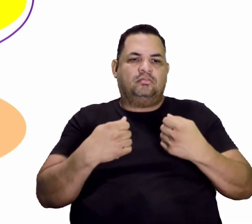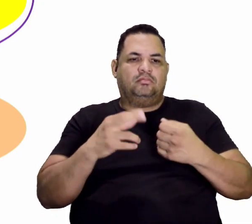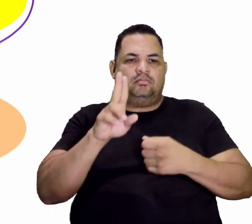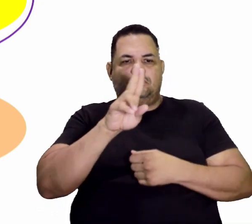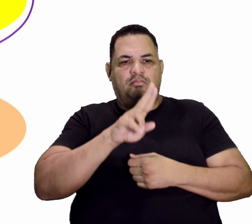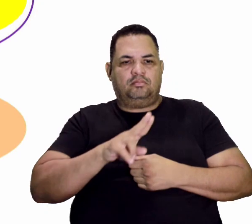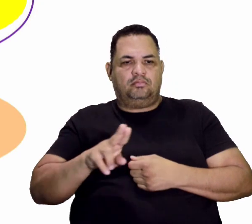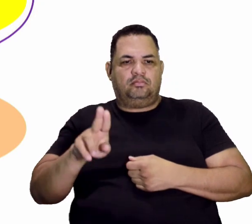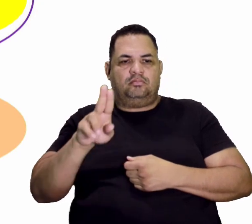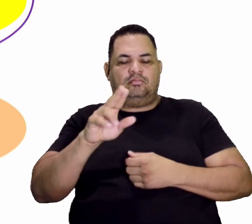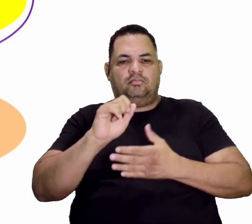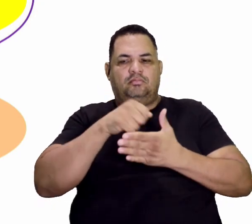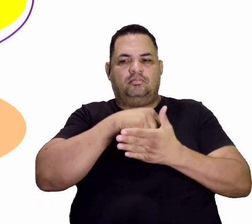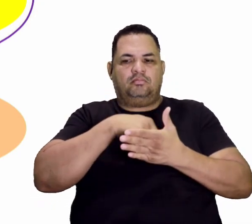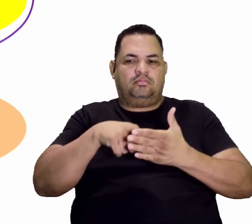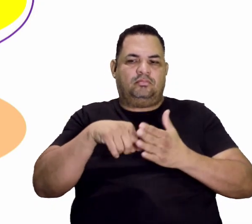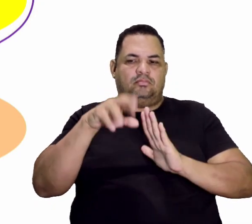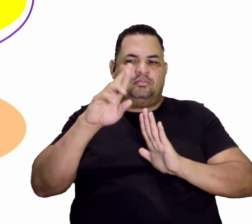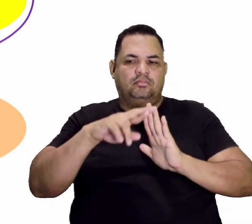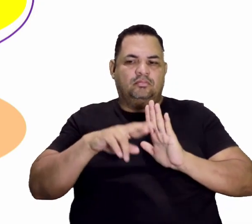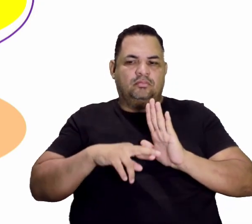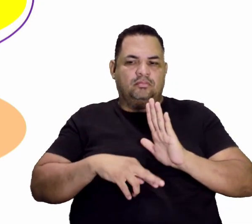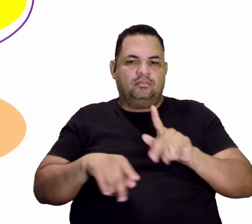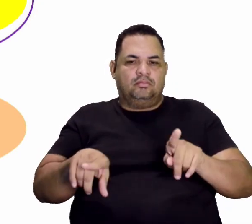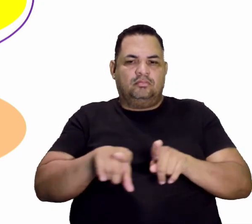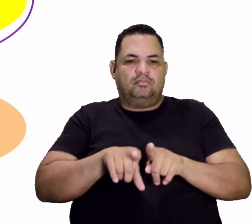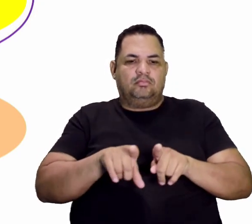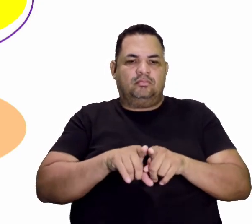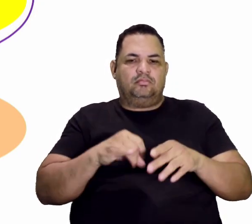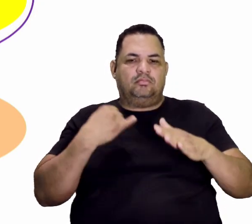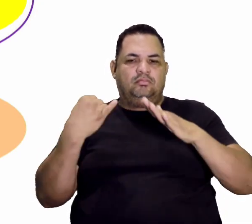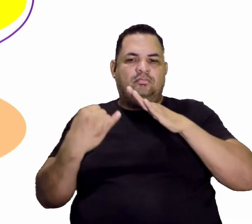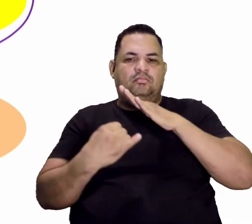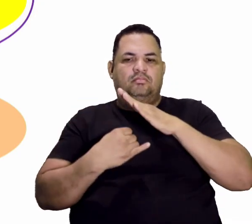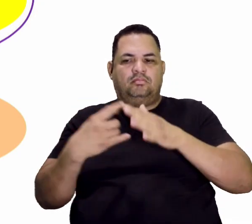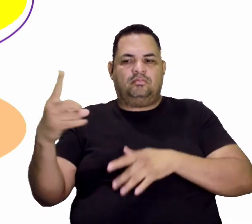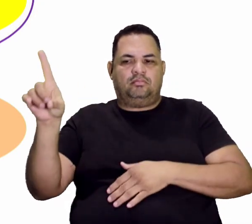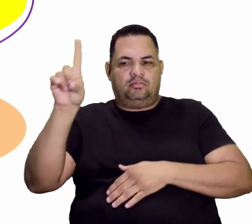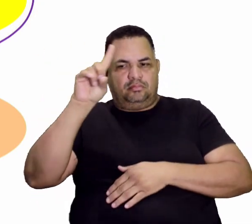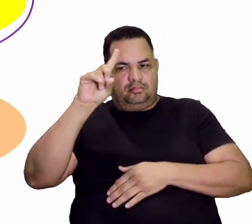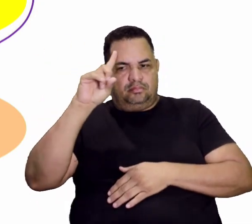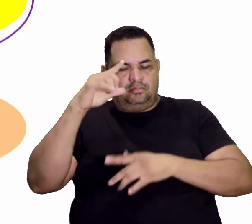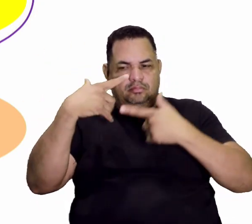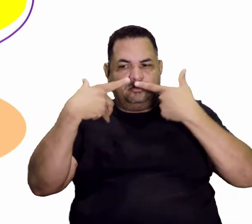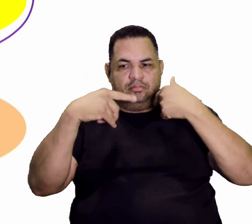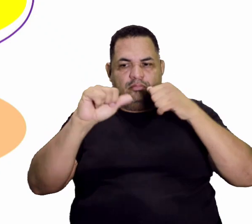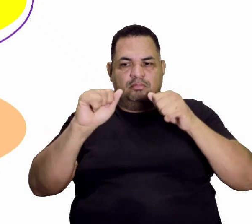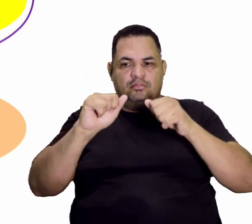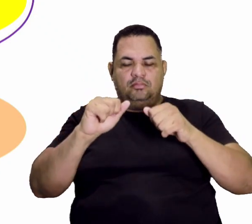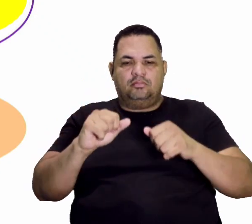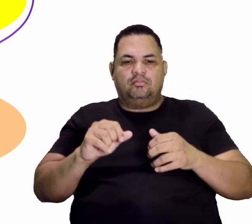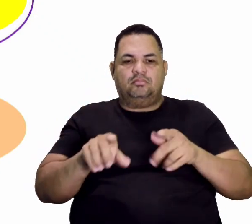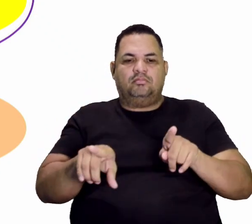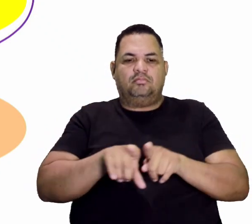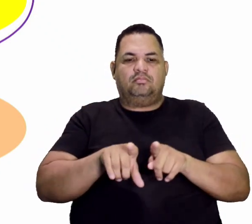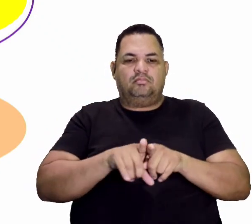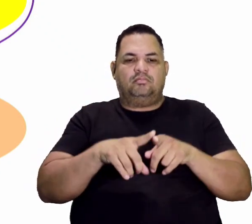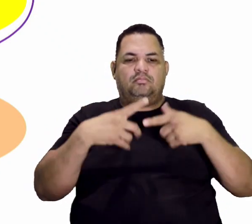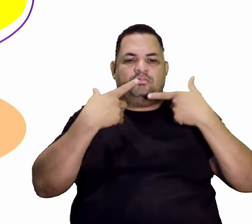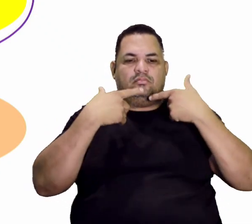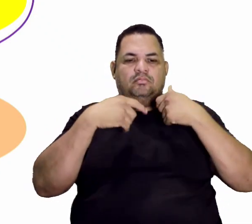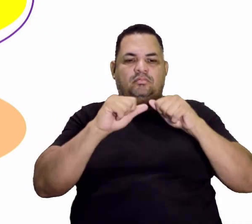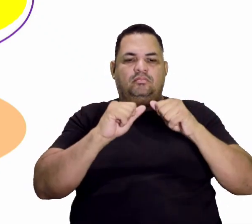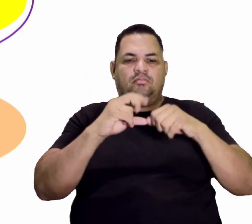alguns momentos de escrita, na redação, etc. E a informalidade, que é o cotidiano. Temos também a